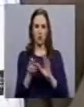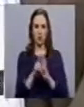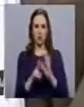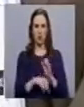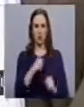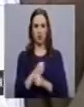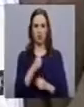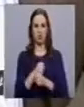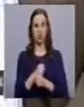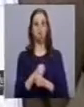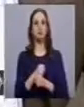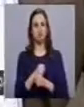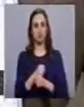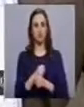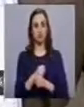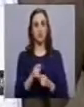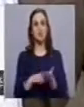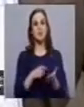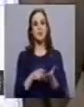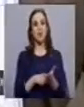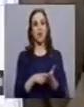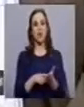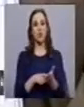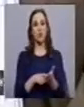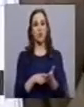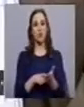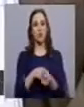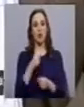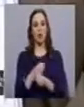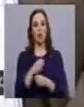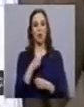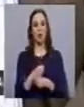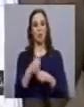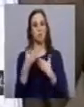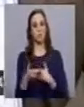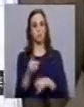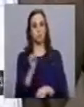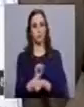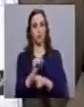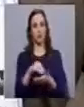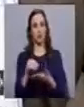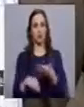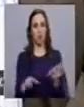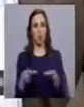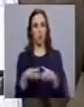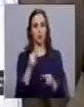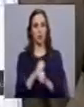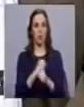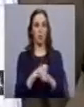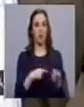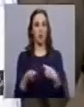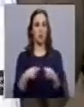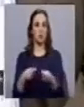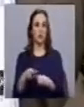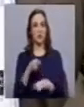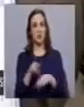laboral. Falo concretamente da necessidade da revogação da caducidade, que é essa que está a bloquear os contratos coletivos de trabalho e a negociação, e já agora é essa